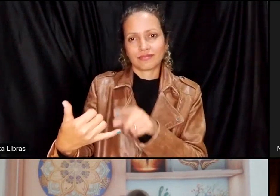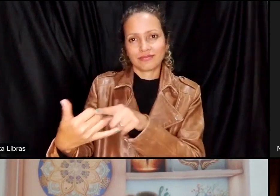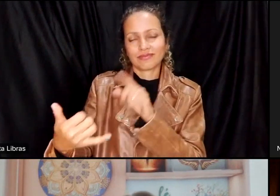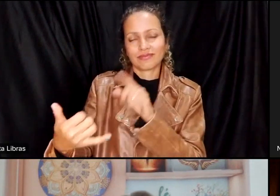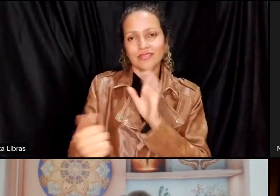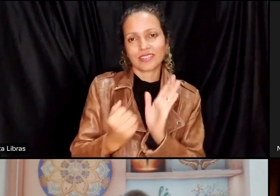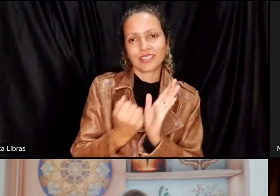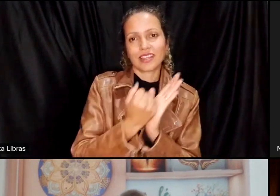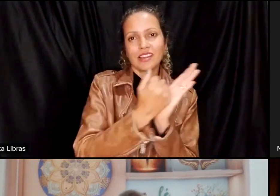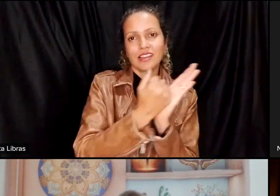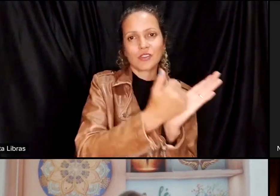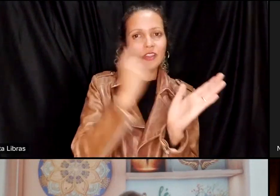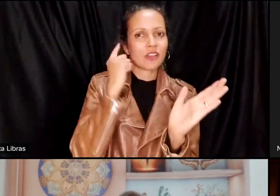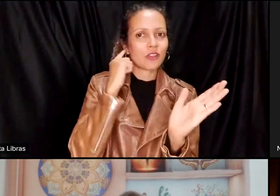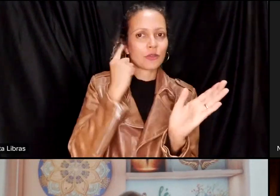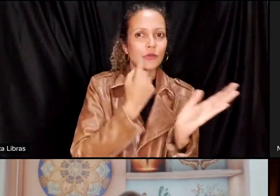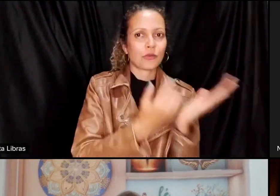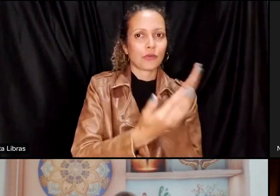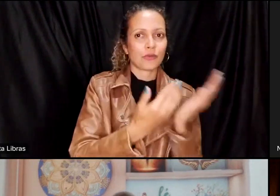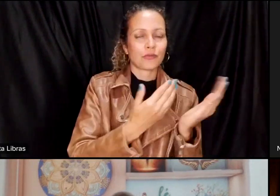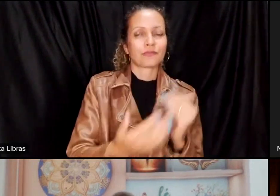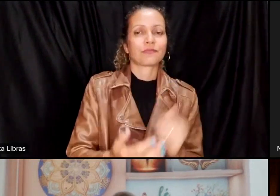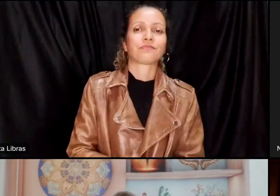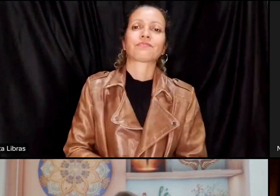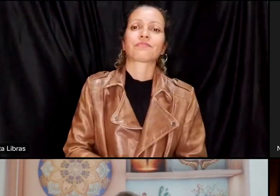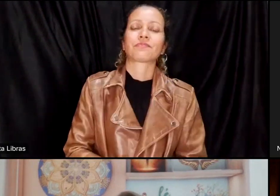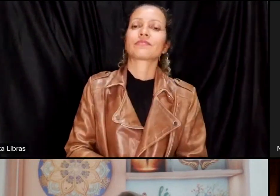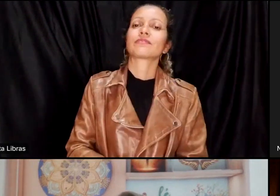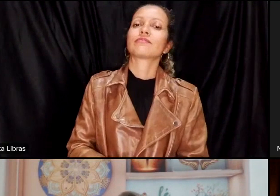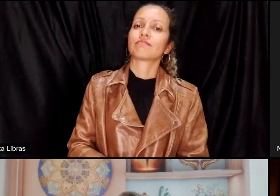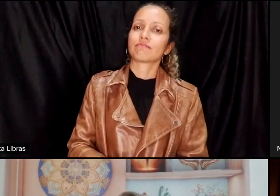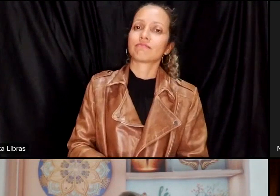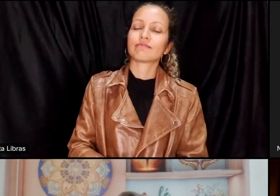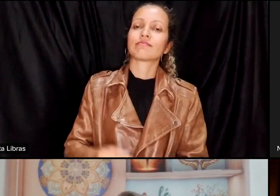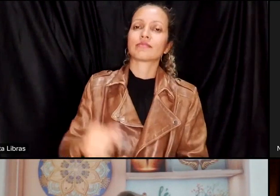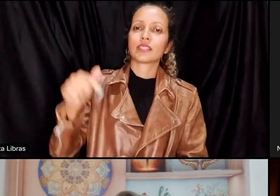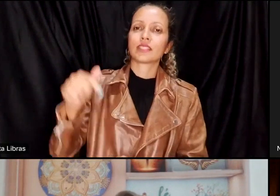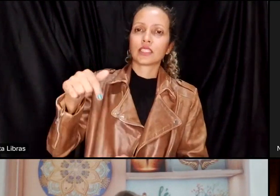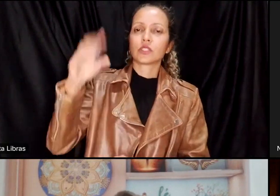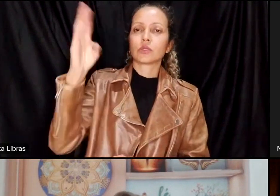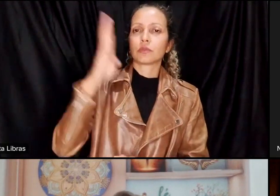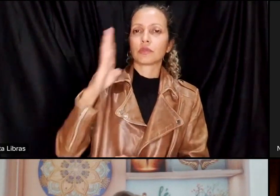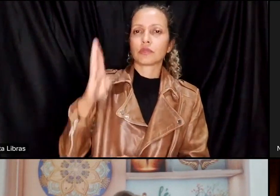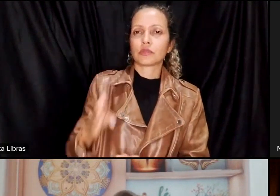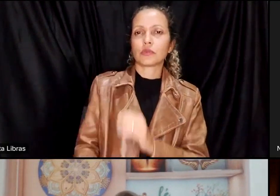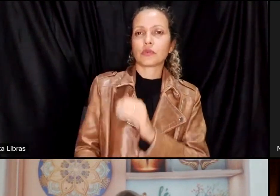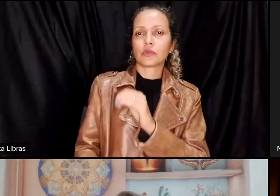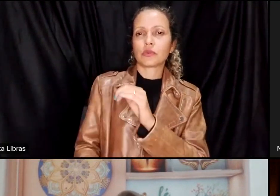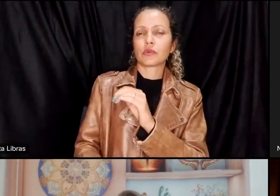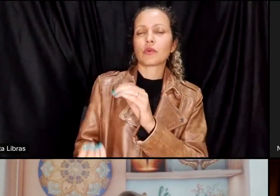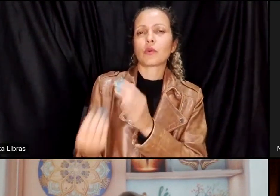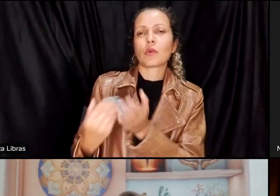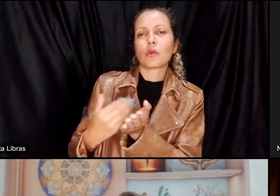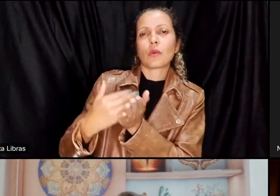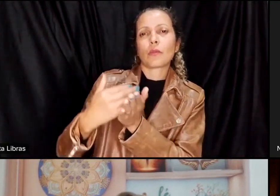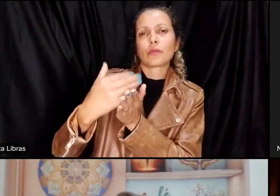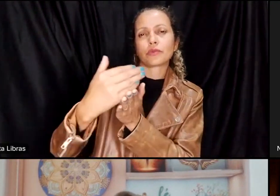E aí, no Brasil, tudo começou com Dom Pedro II, porque ele tinha um neto surdo.